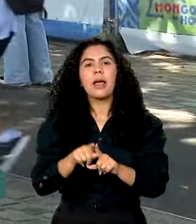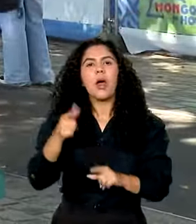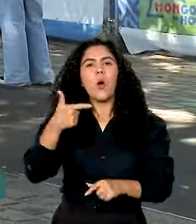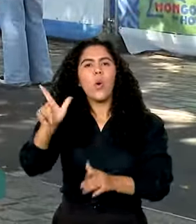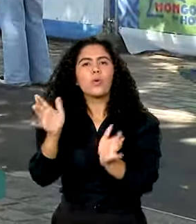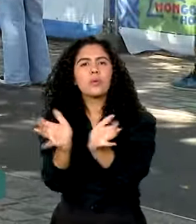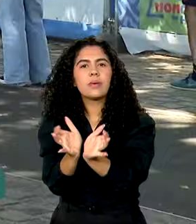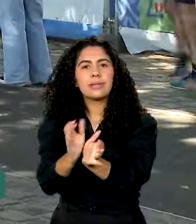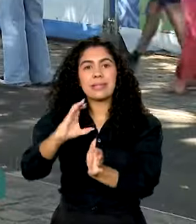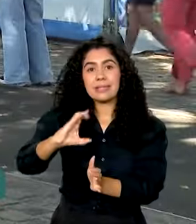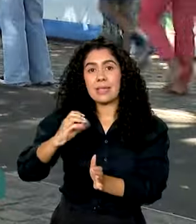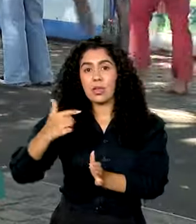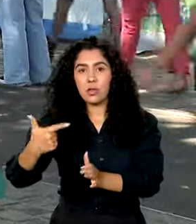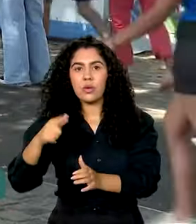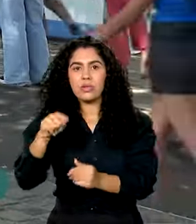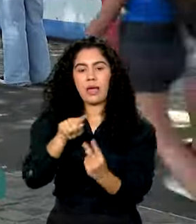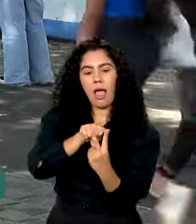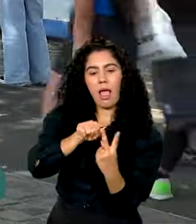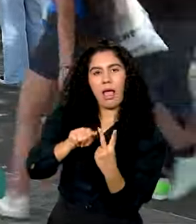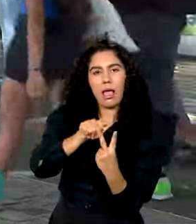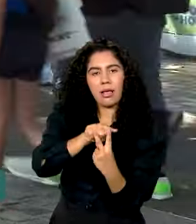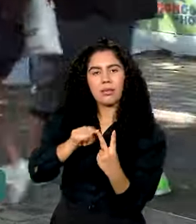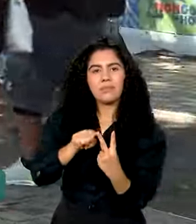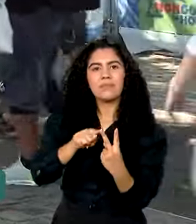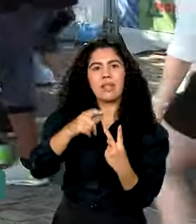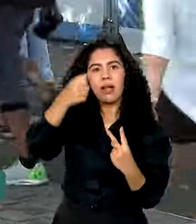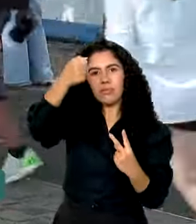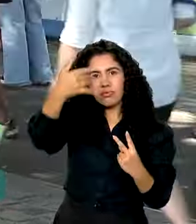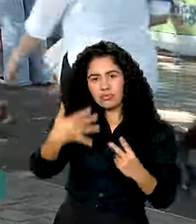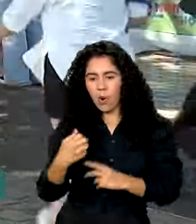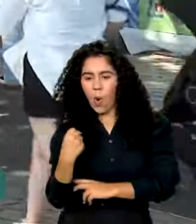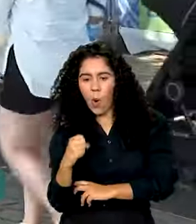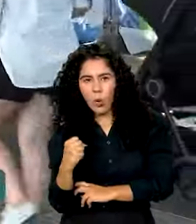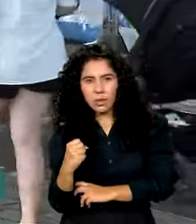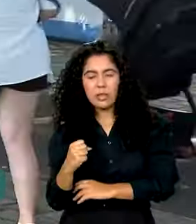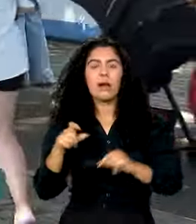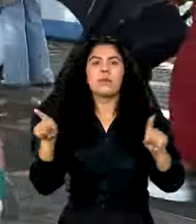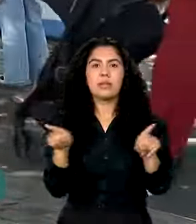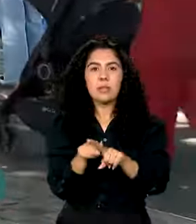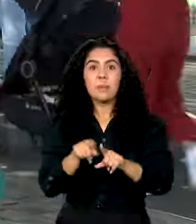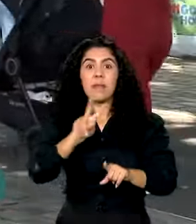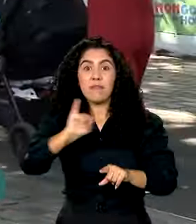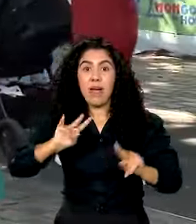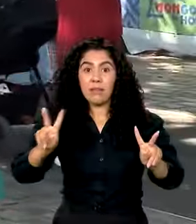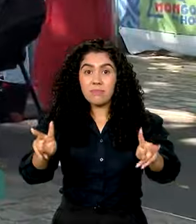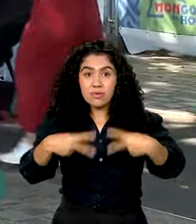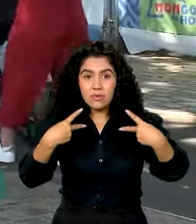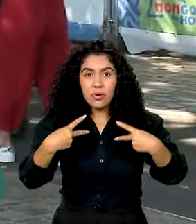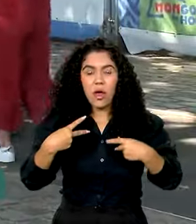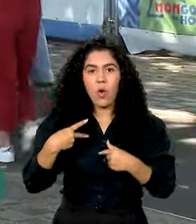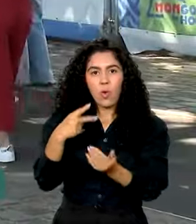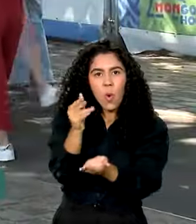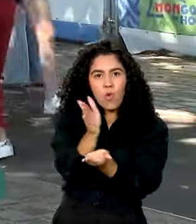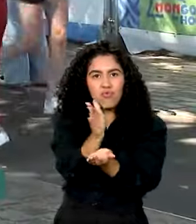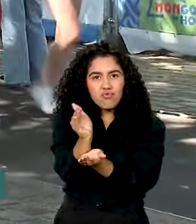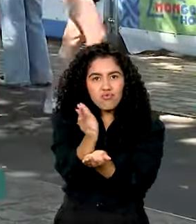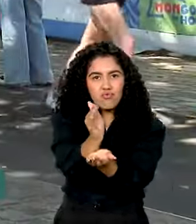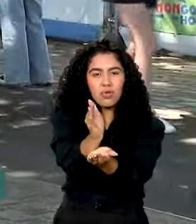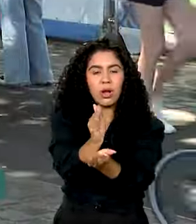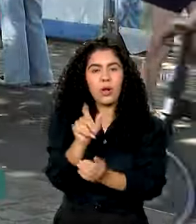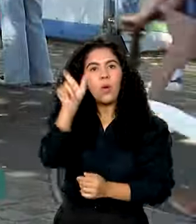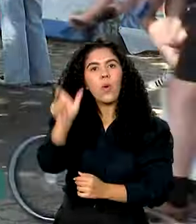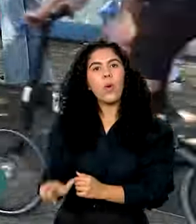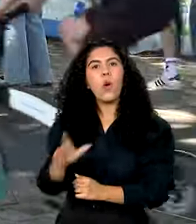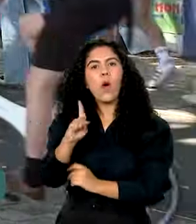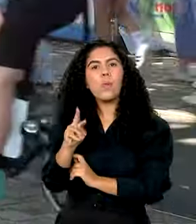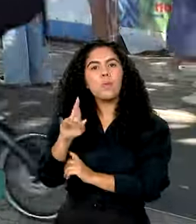em dupla, Isaquias ficou na 8ª colocação. Também temos semifinal na vela com Bruno Lobo. Bom, no